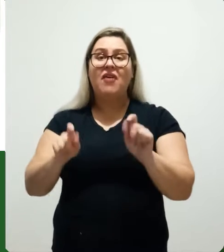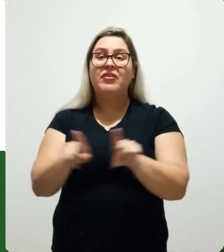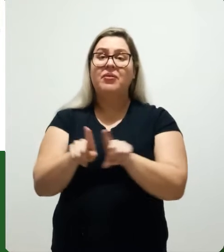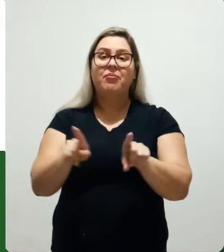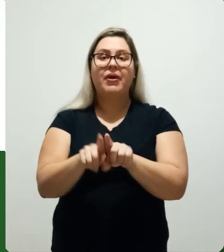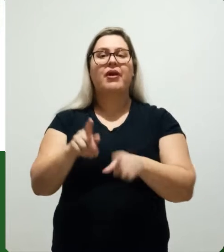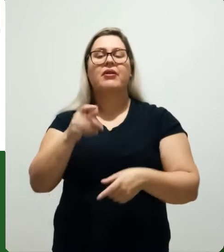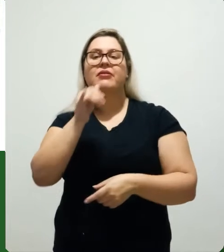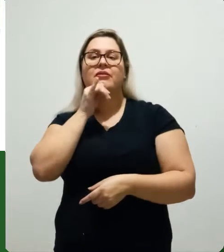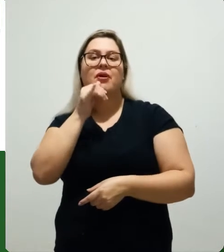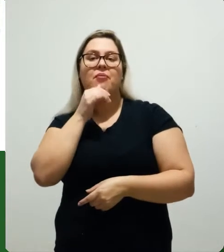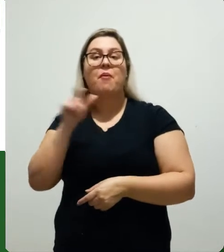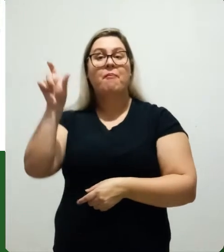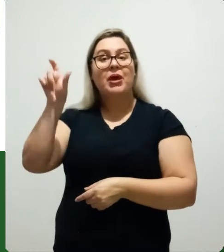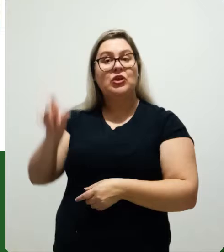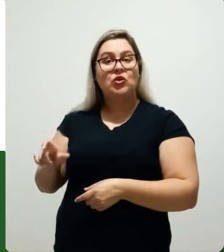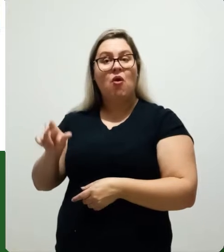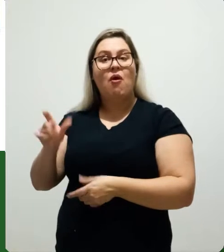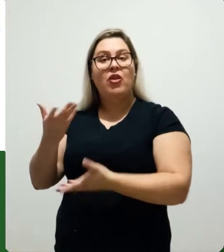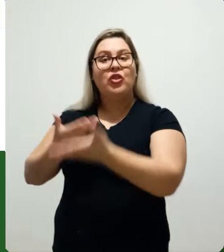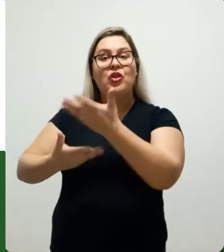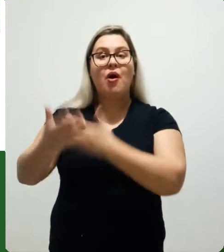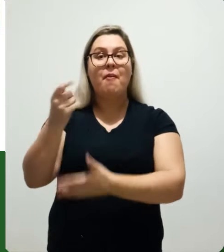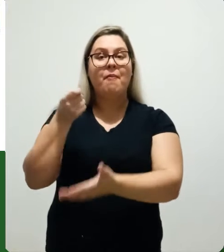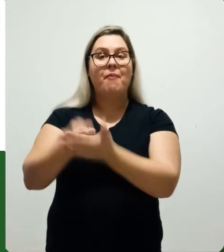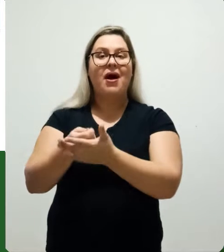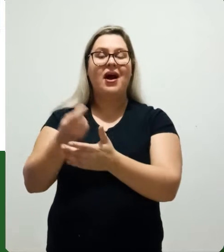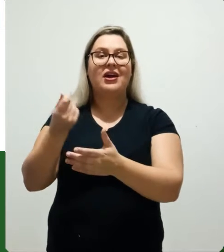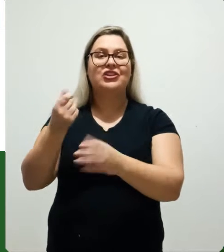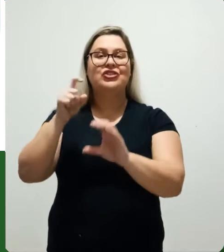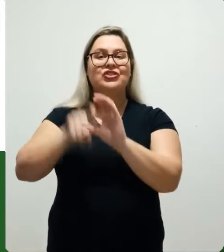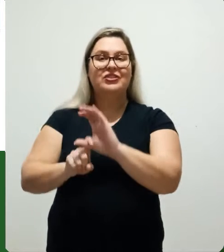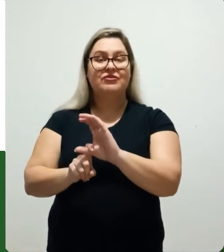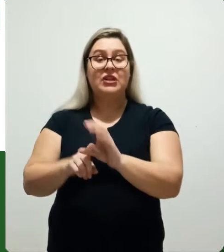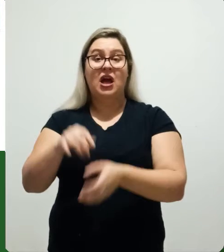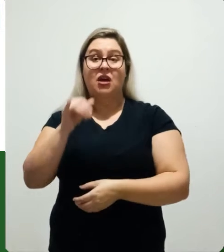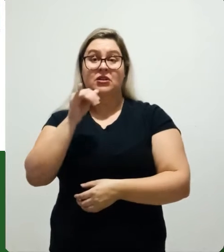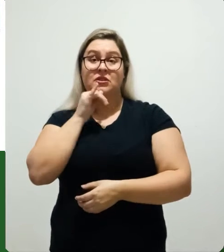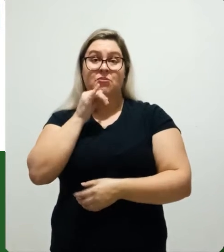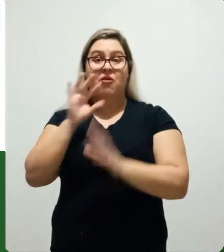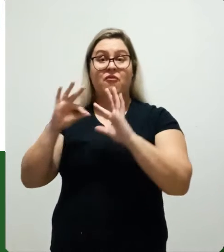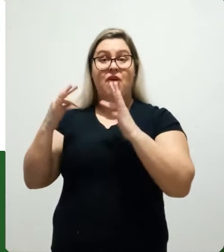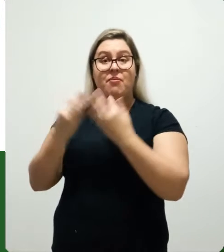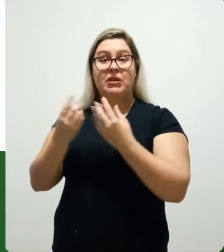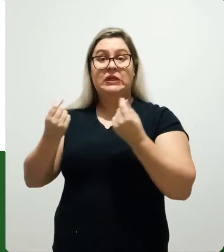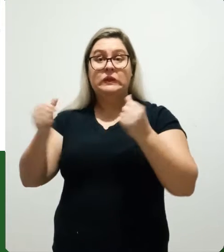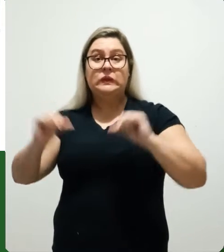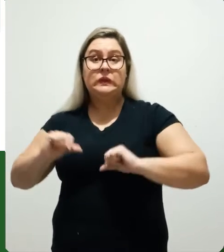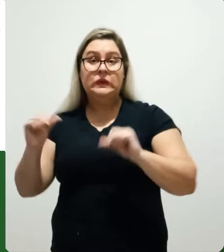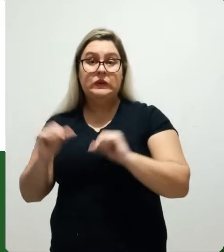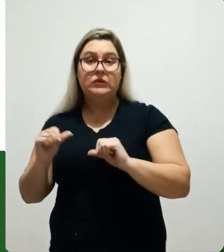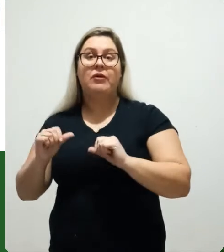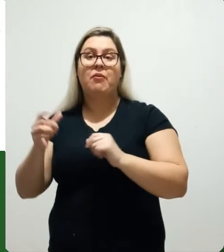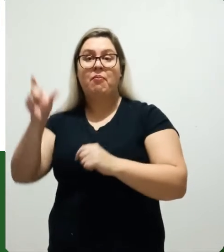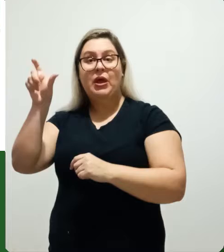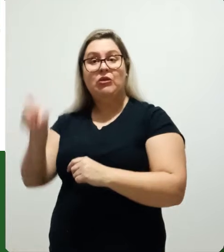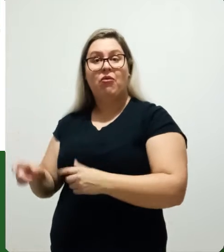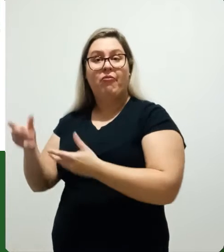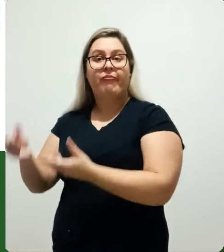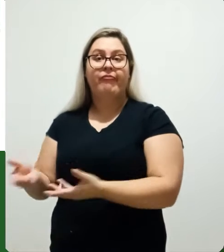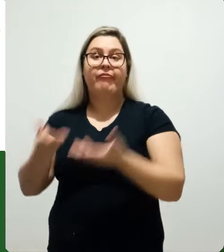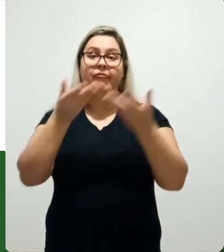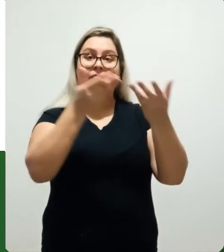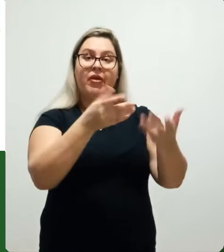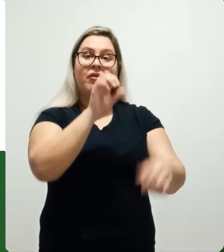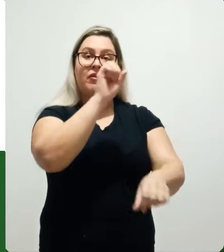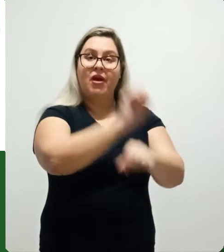como garantia para o pagamento de dívidas. Nesta situação, caso seus parentes saudassem o débito, extinguia-se o cativeiro. Ou seja,